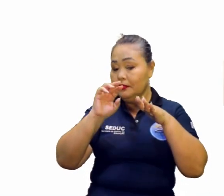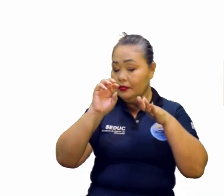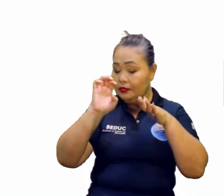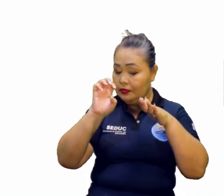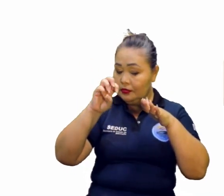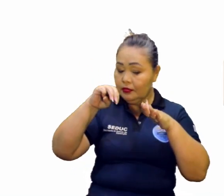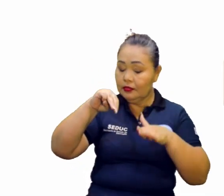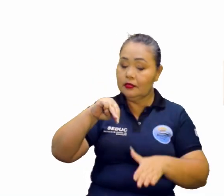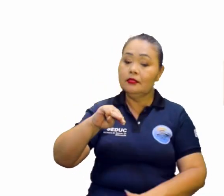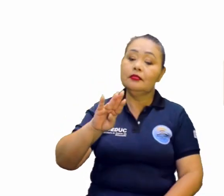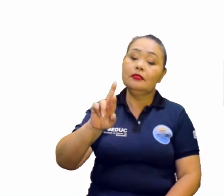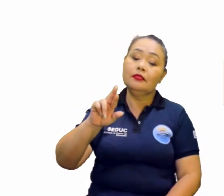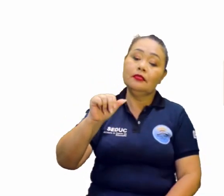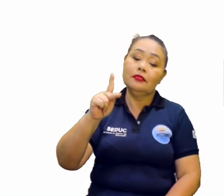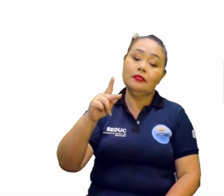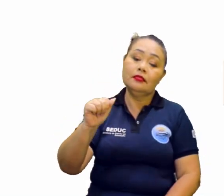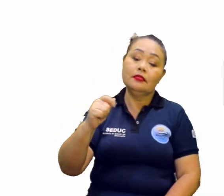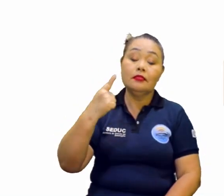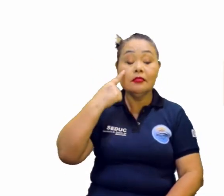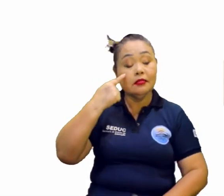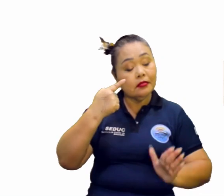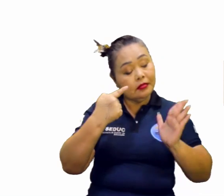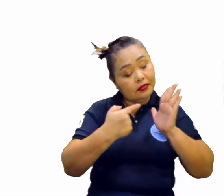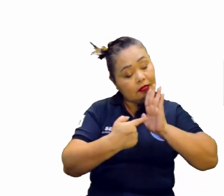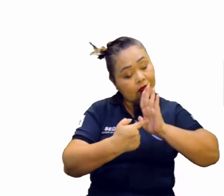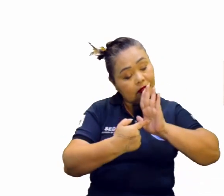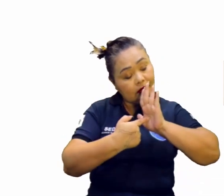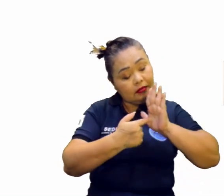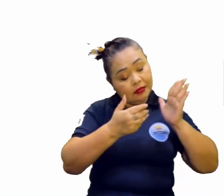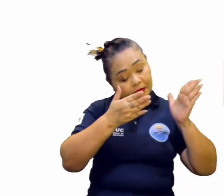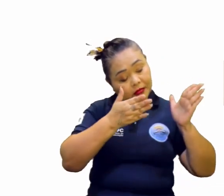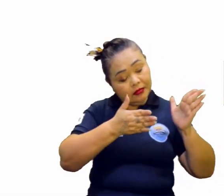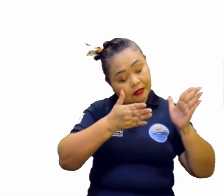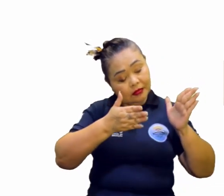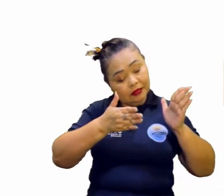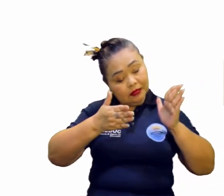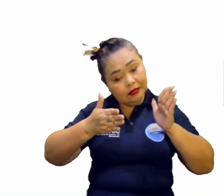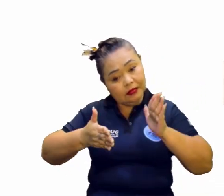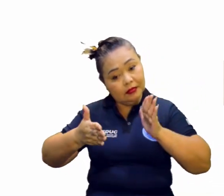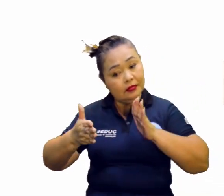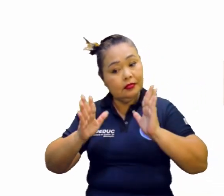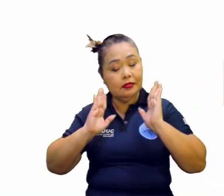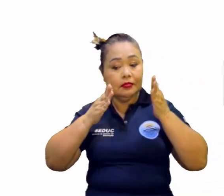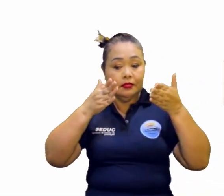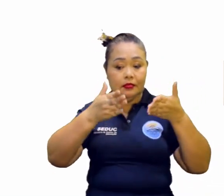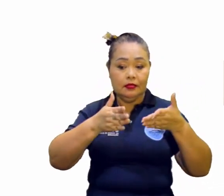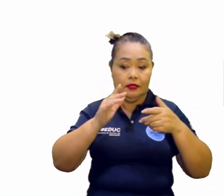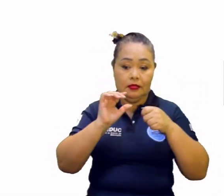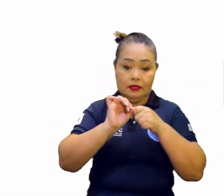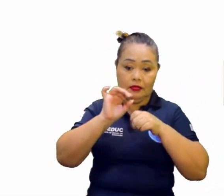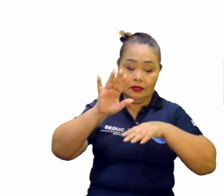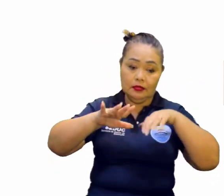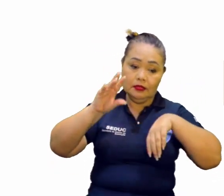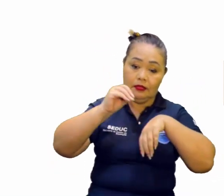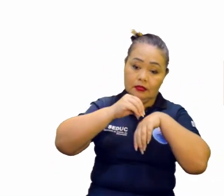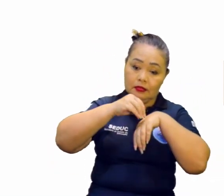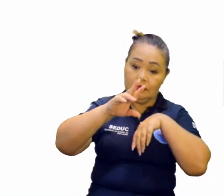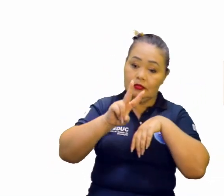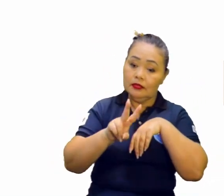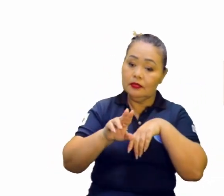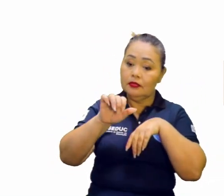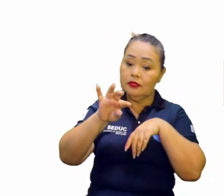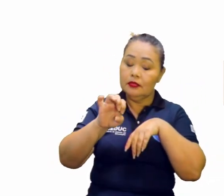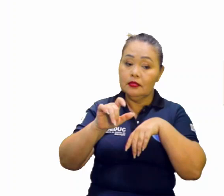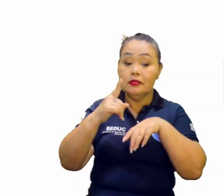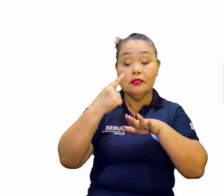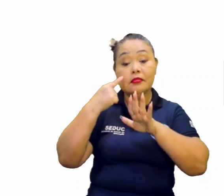mostram toda a dinâmica. Eles estavam falando aí especificamente de um tipo vegetal, e aí eles estavam demonstrando isso aqui,